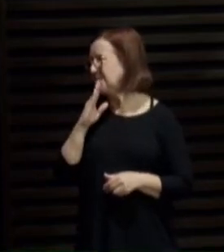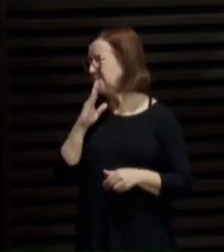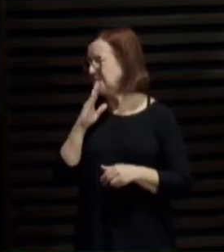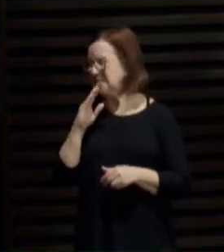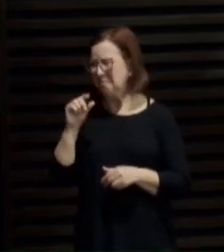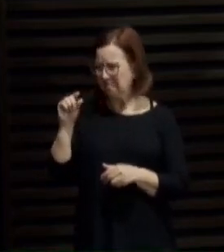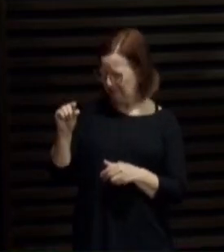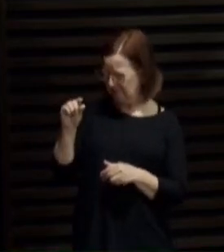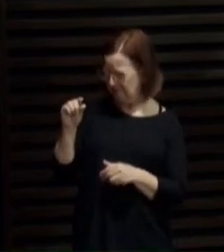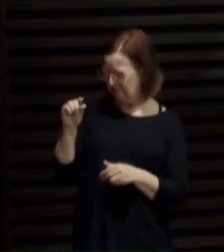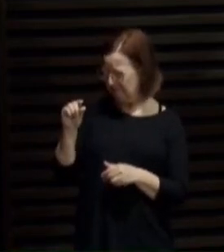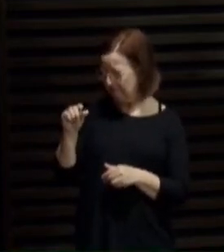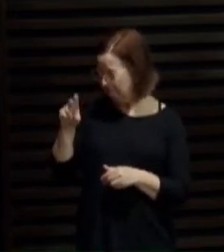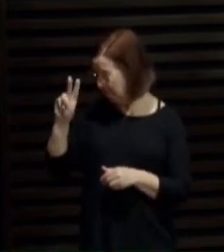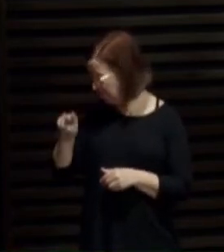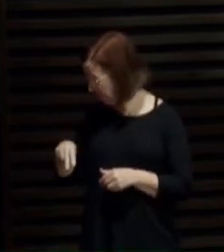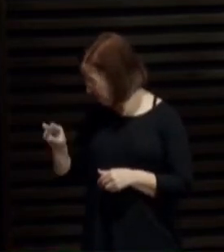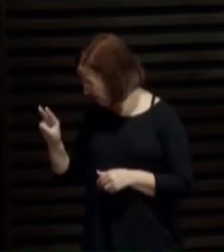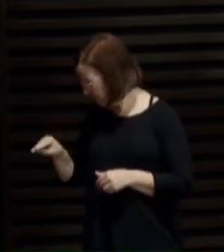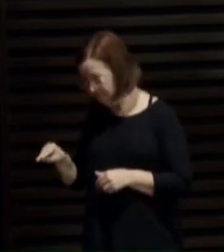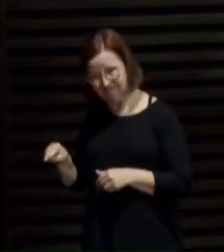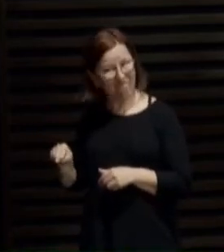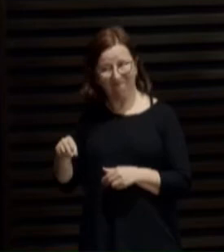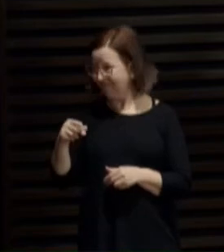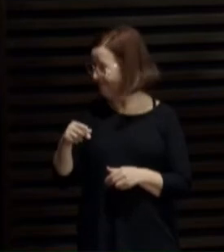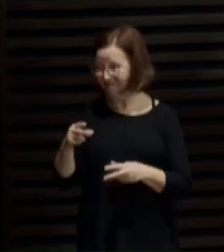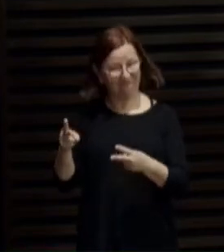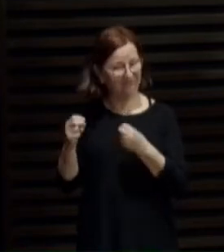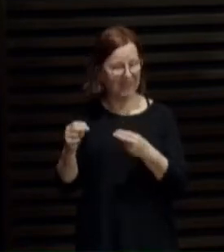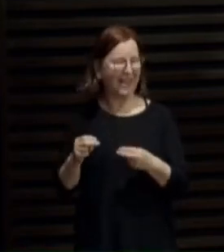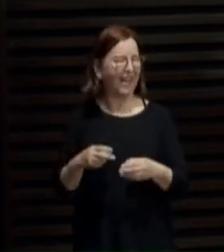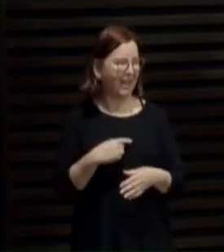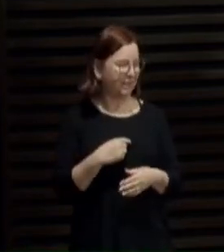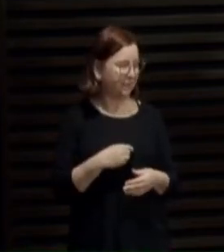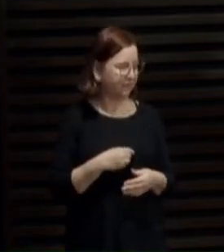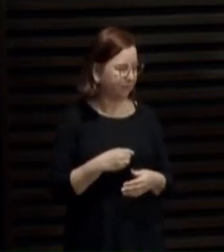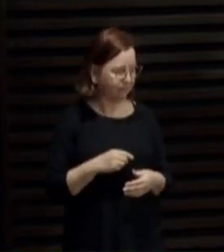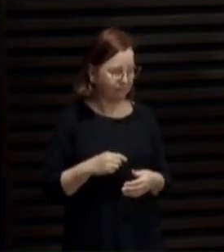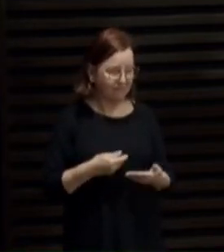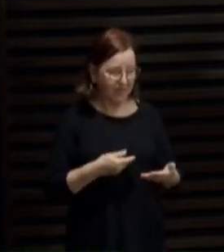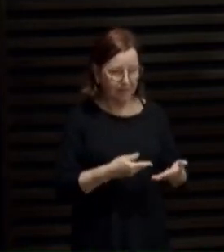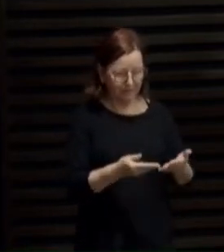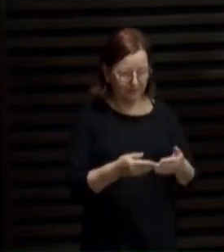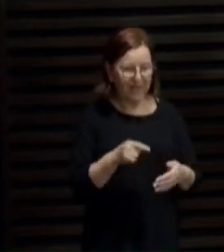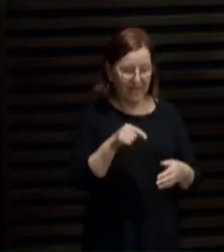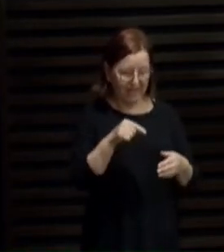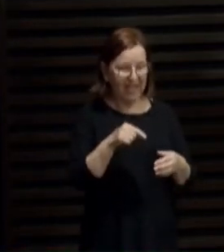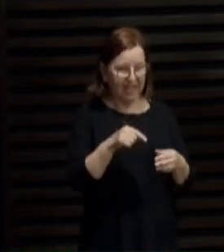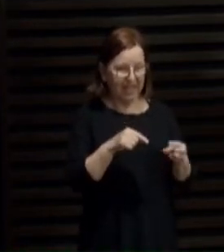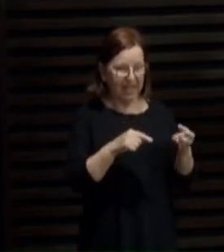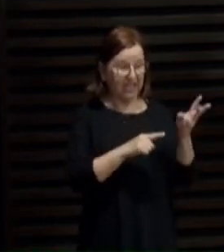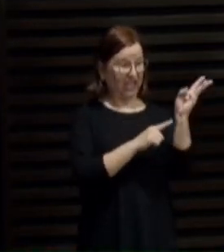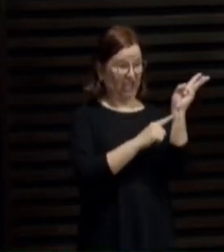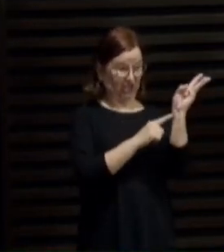mais rudimentar do que é hoje, não consegui perceber. Aí ele me entrou um pouquinho assim, diz: olha, isso aqui é joio, isso aqui é joio, isso